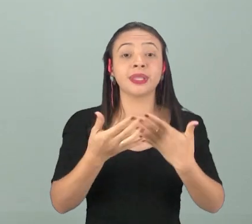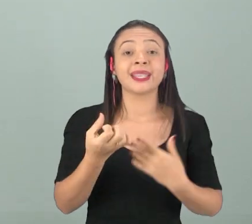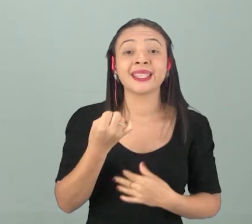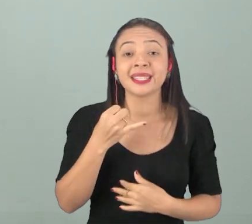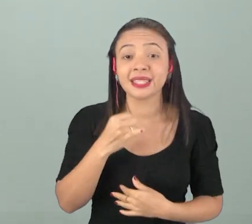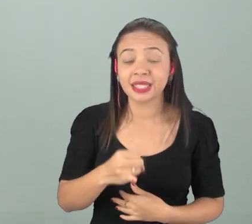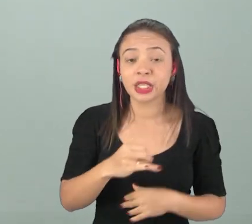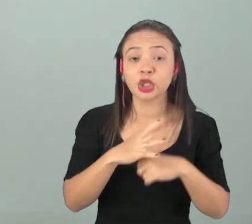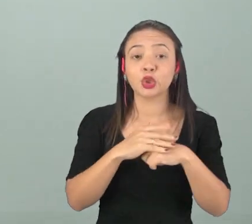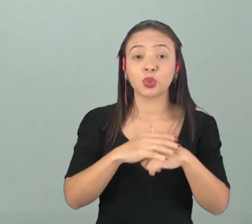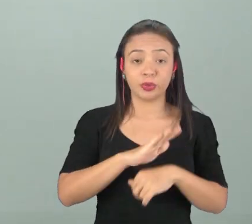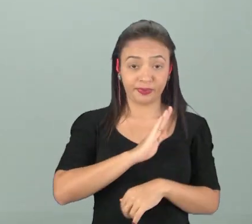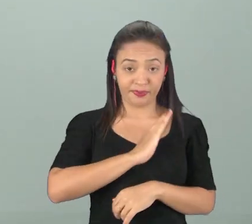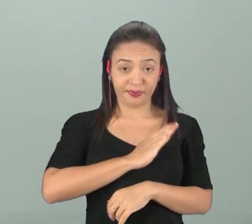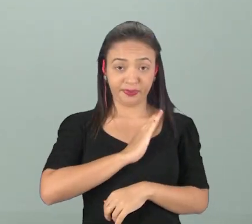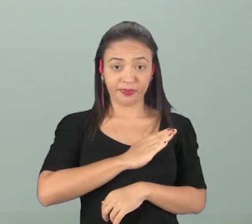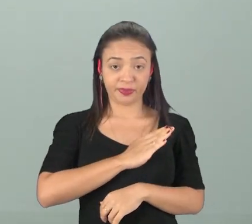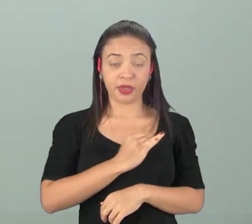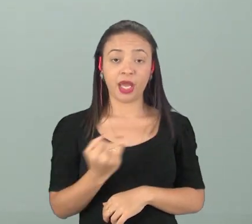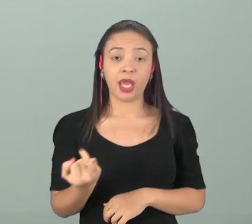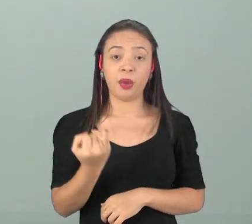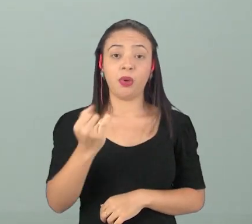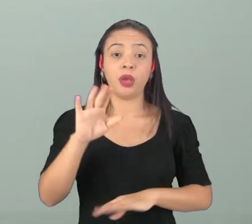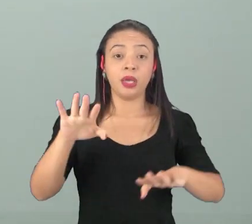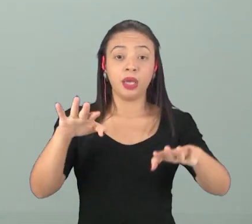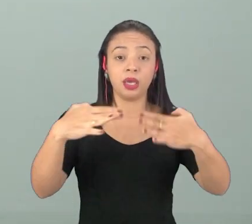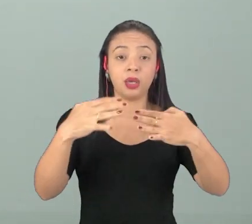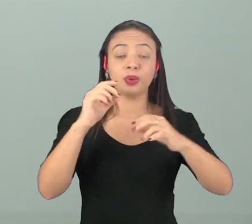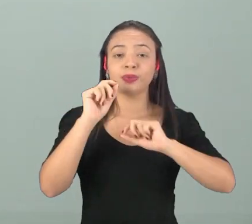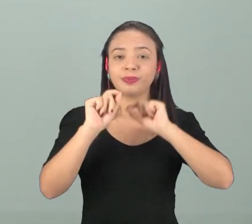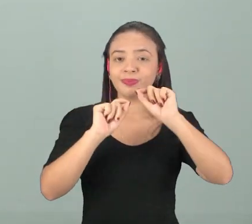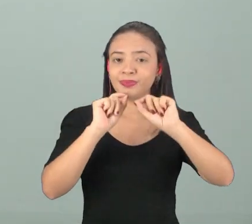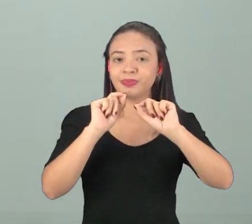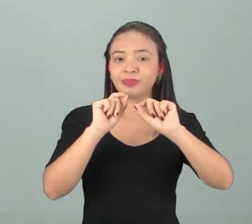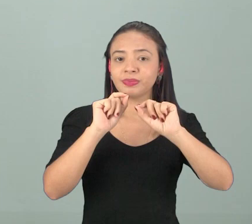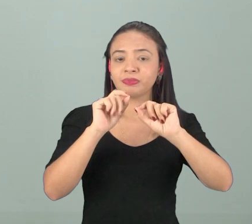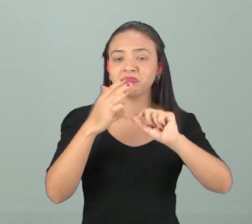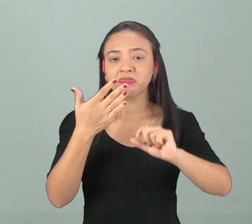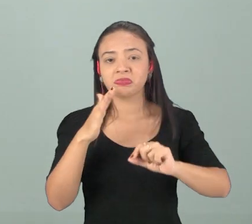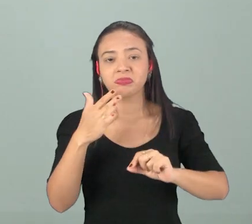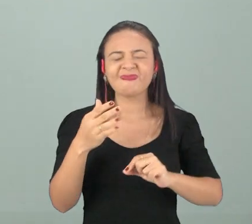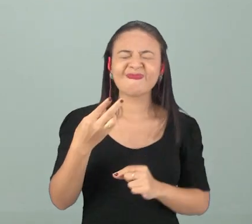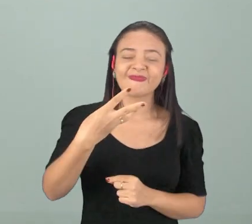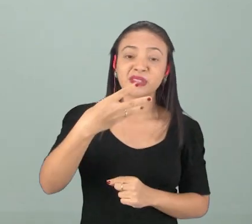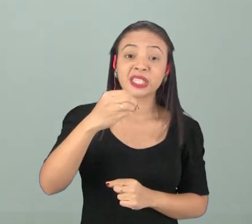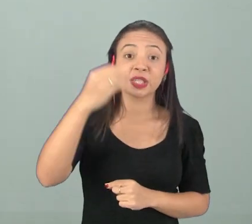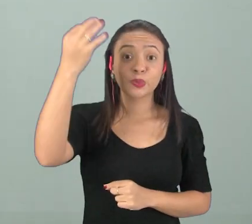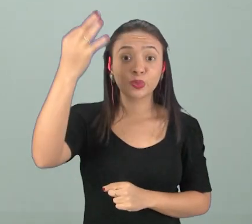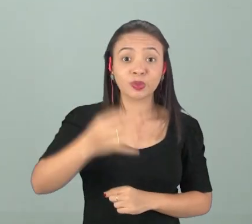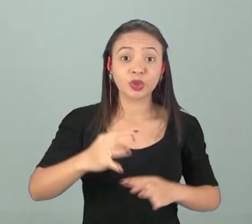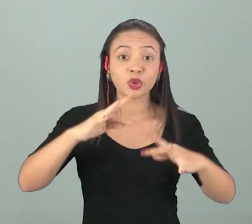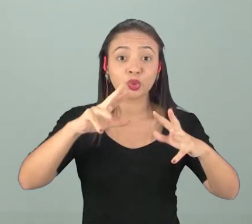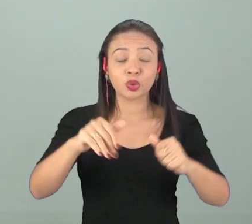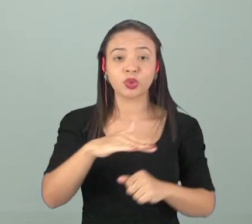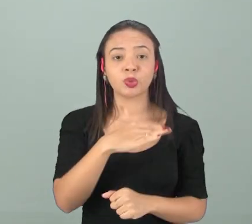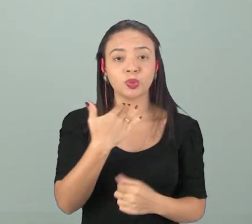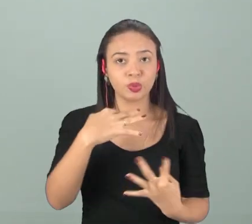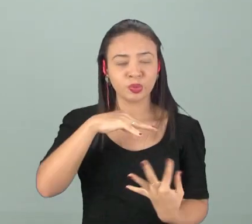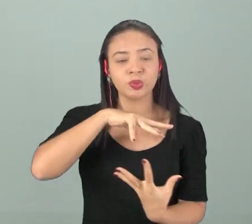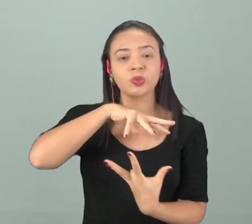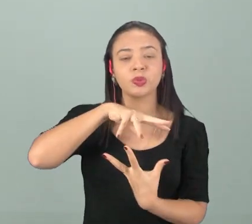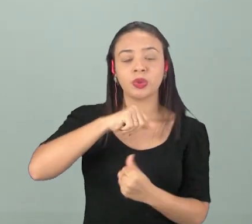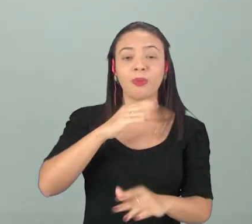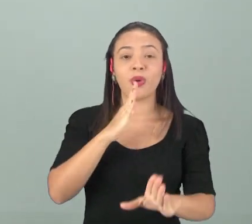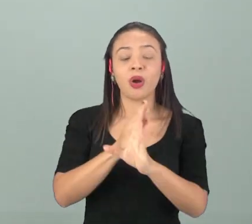gente fala das doenças cardiovasculares, é importante a gente se atentar a ela porque cerca de 30% das mortes do